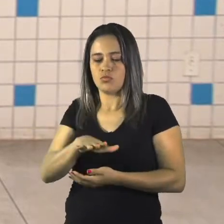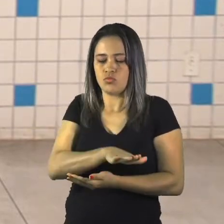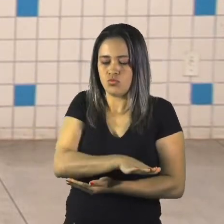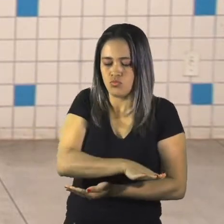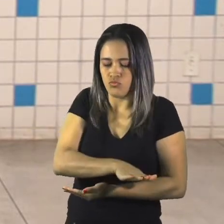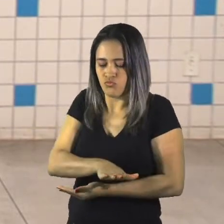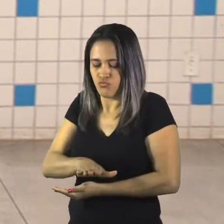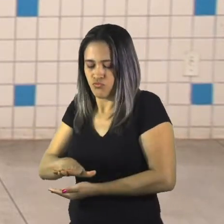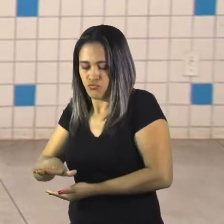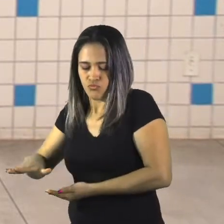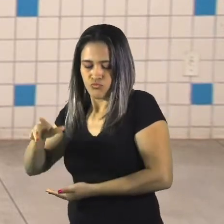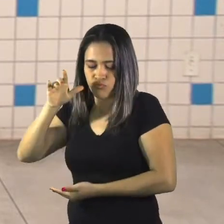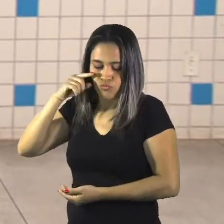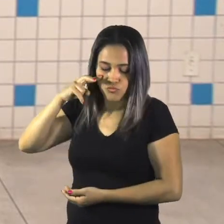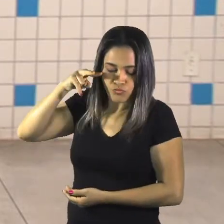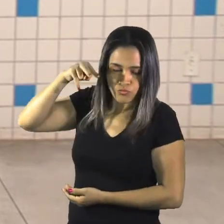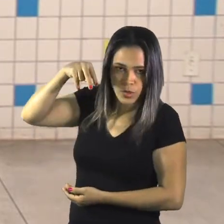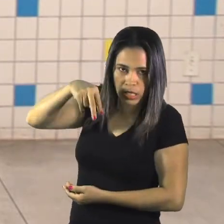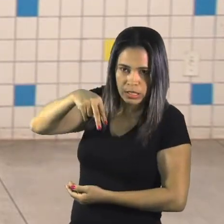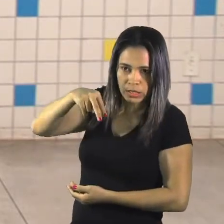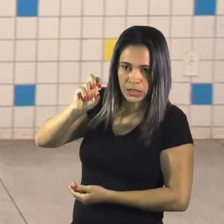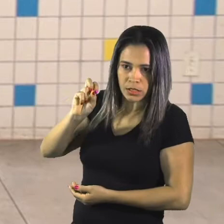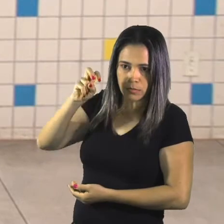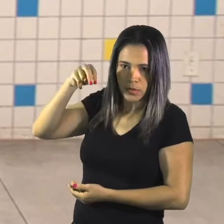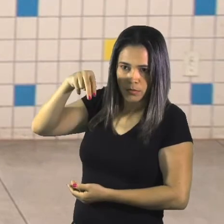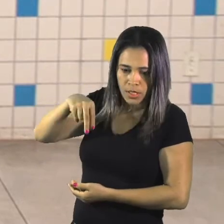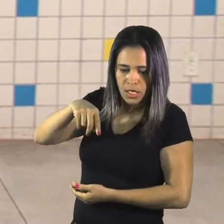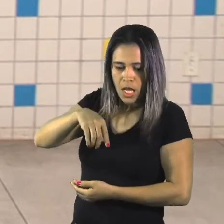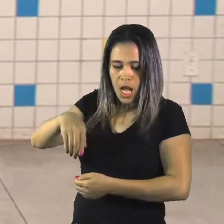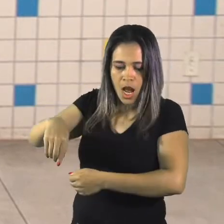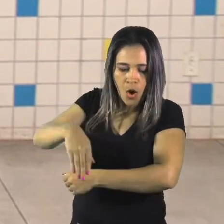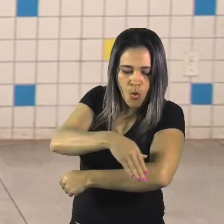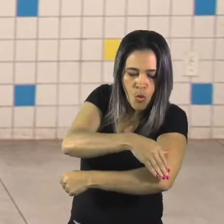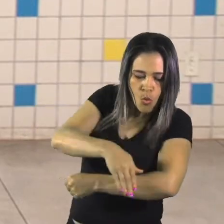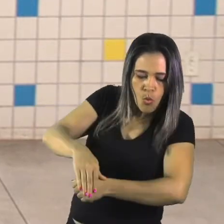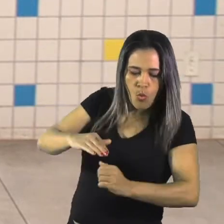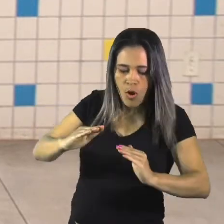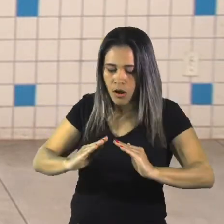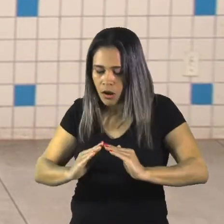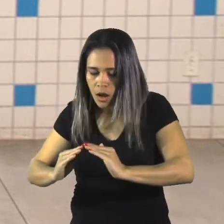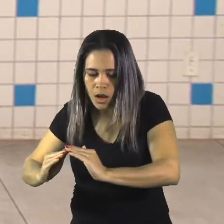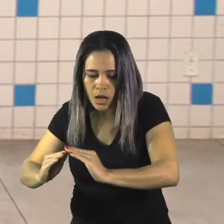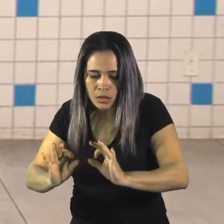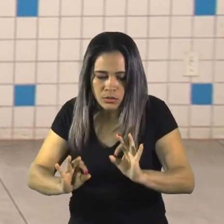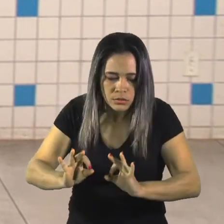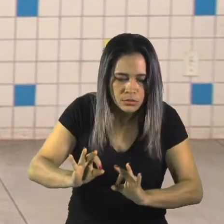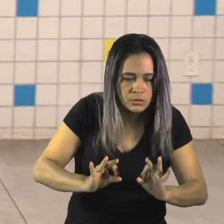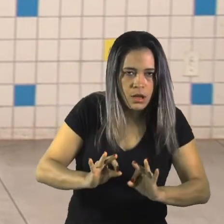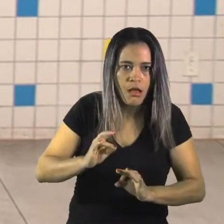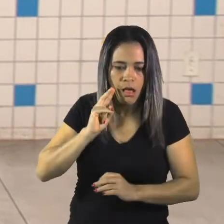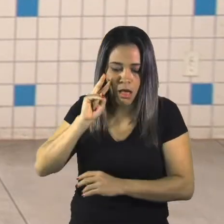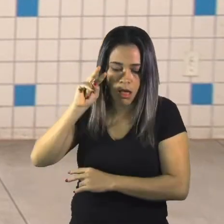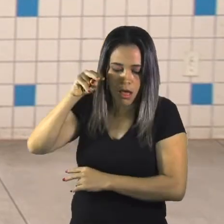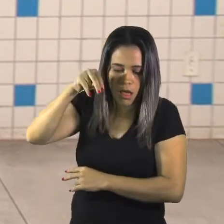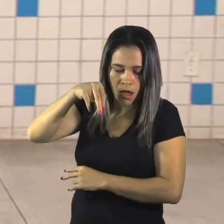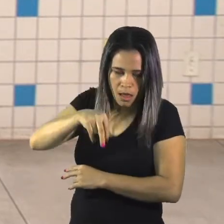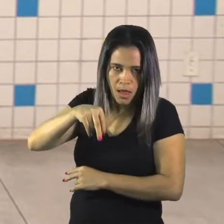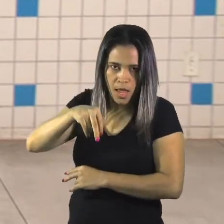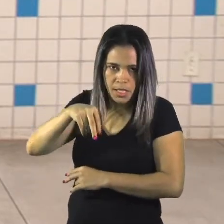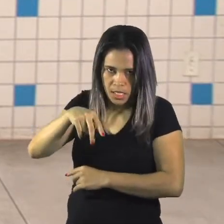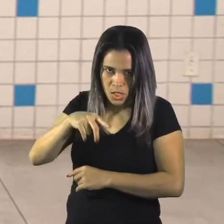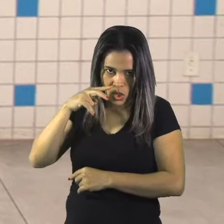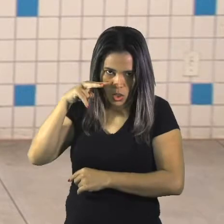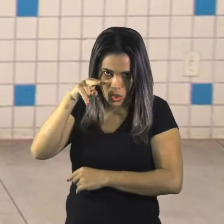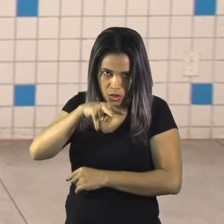gente pudesse observar de cima para baixo as ruas, as casas localizadas, beleza? Então essa é a nossa visão.